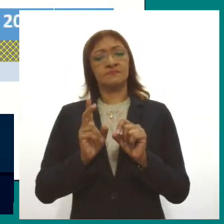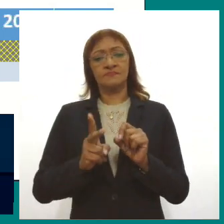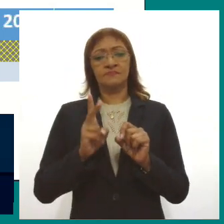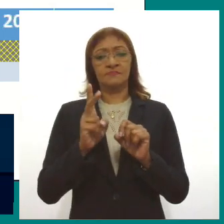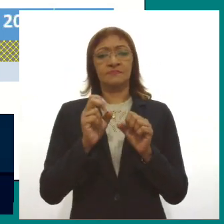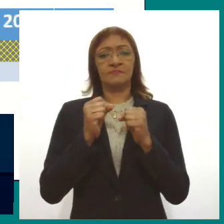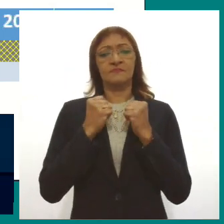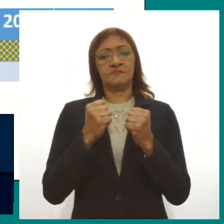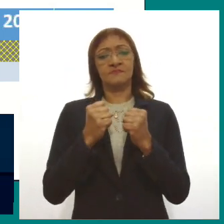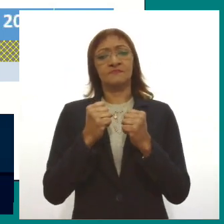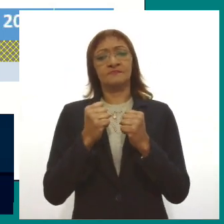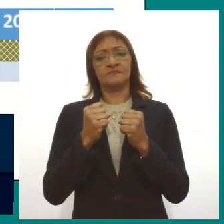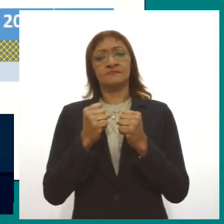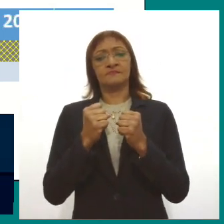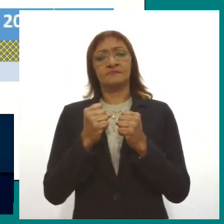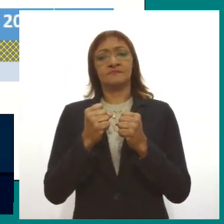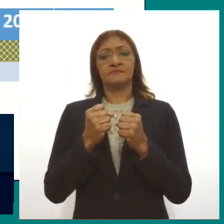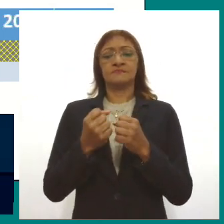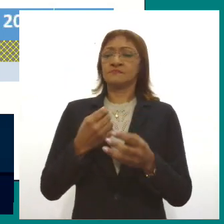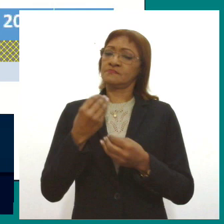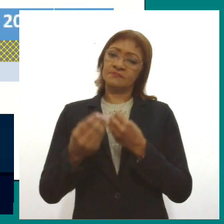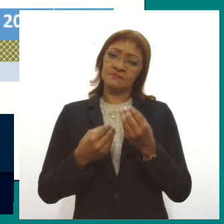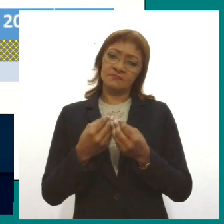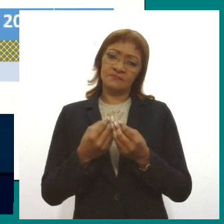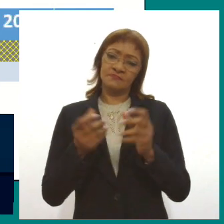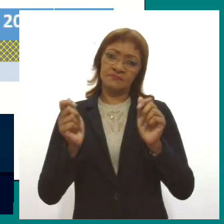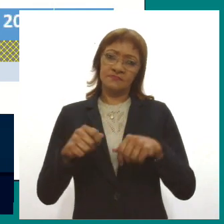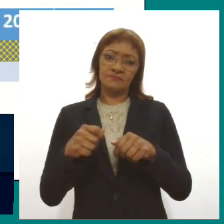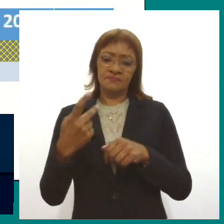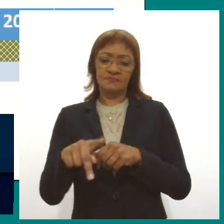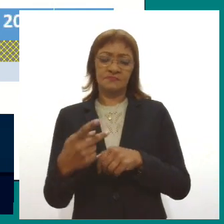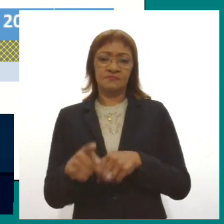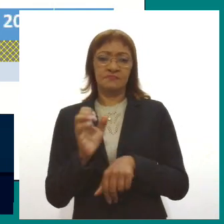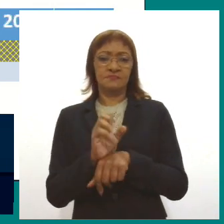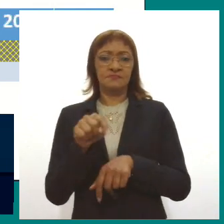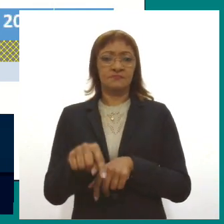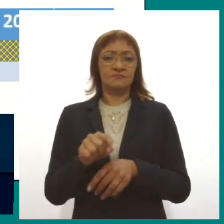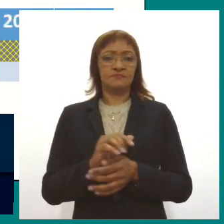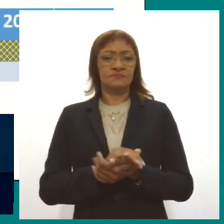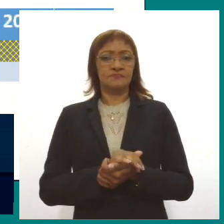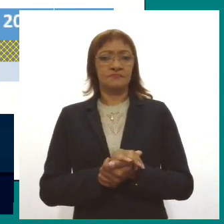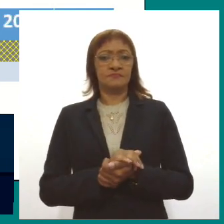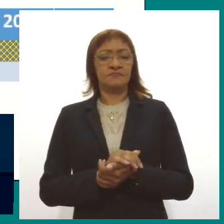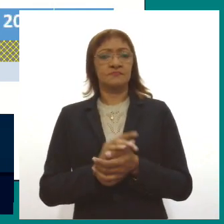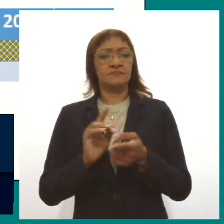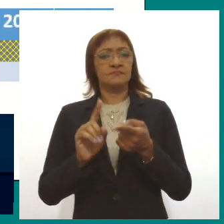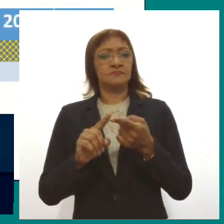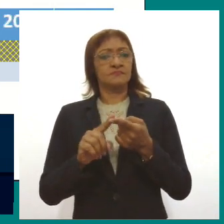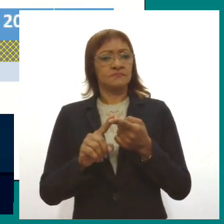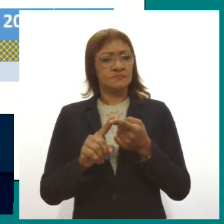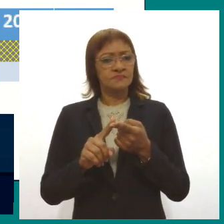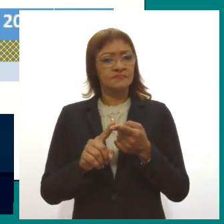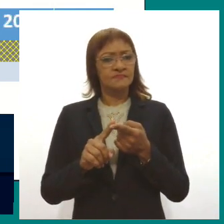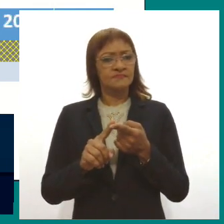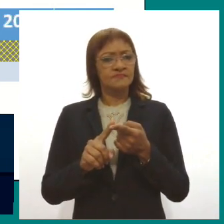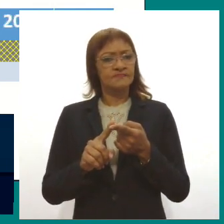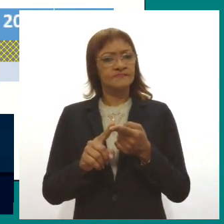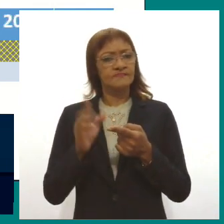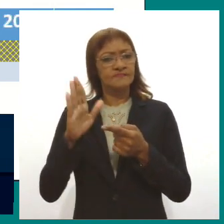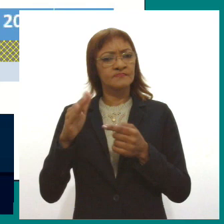mais o institucionalmente a gestão de recursos hídricos do Estado. A integração entre os procedimentos de outorga e